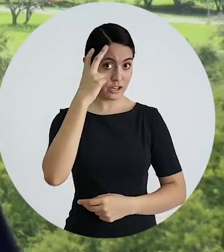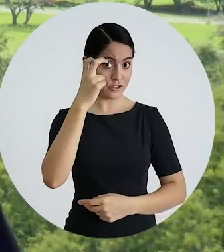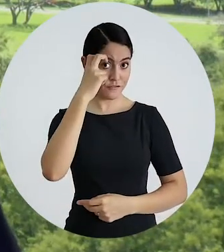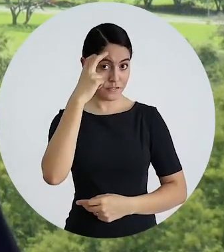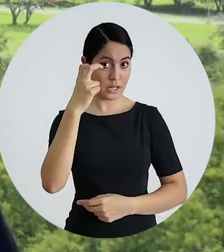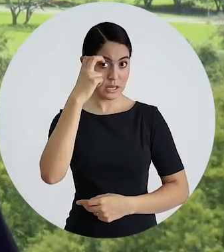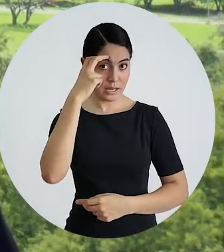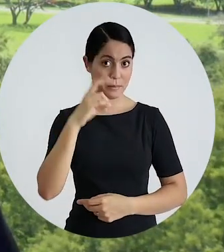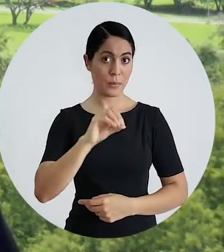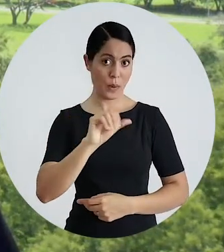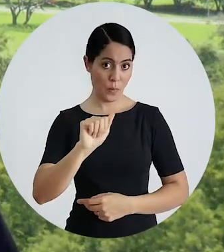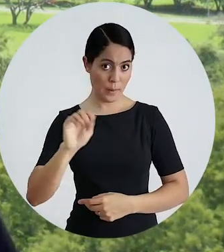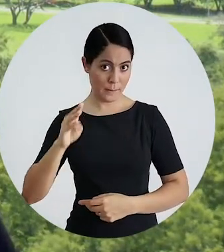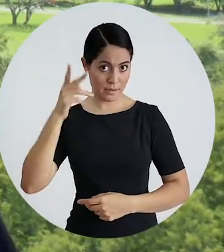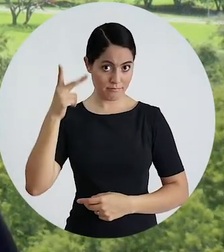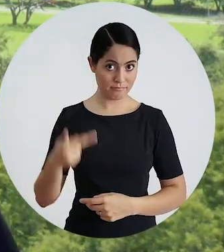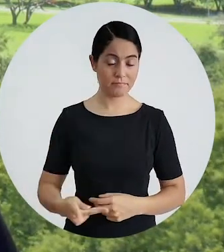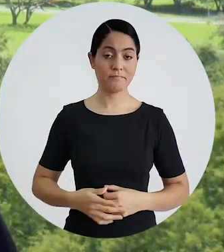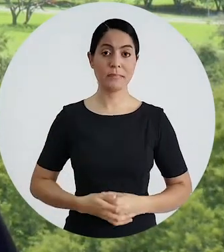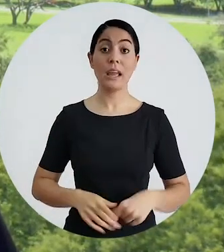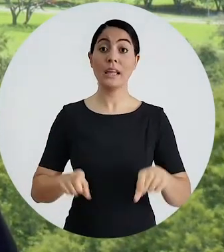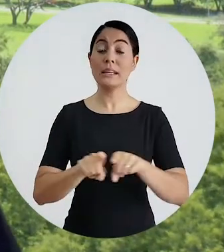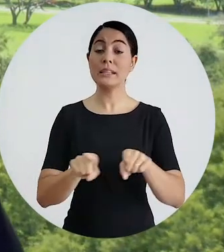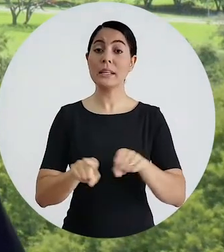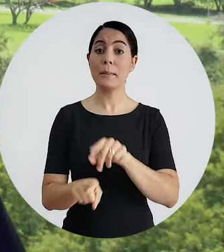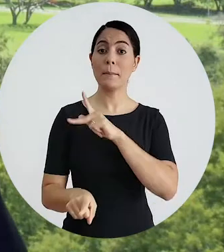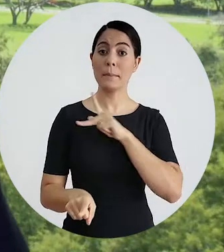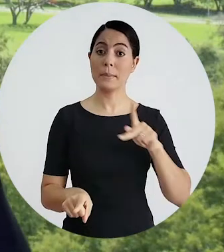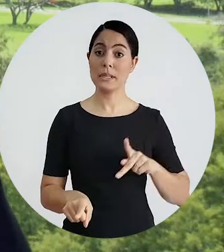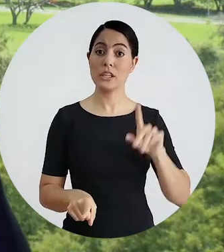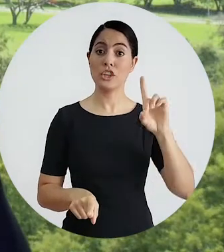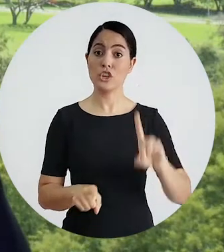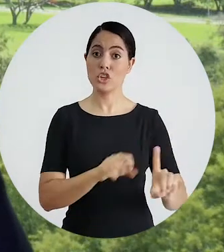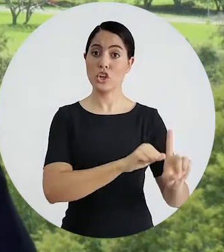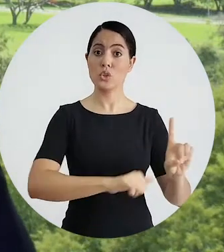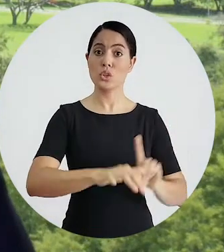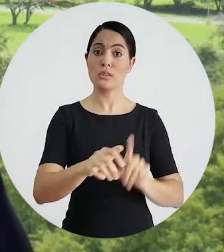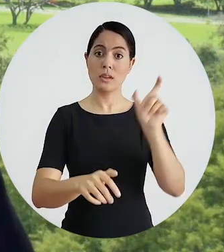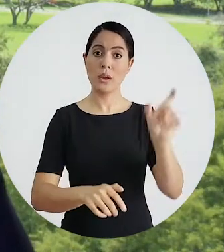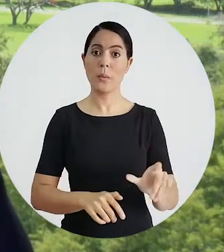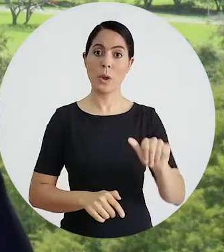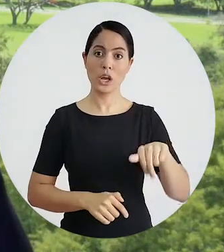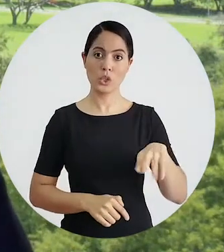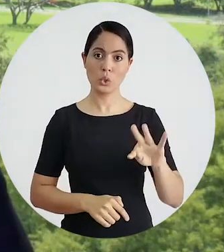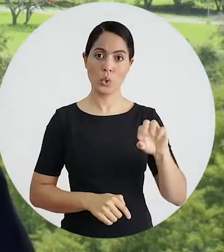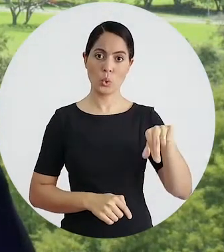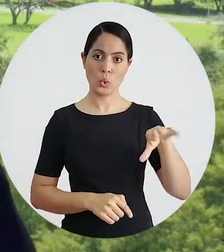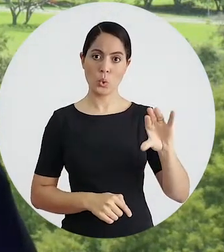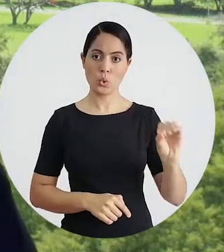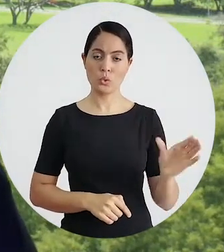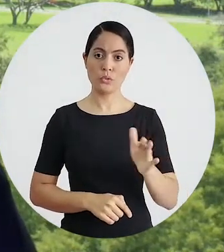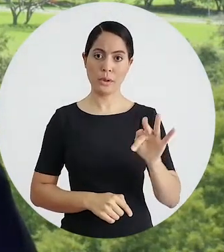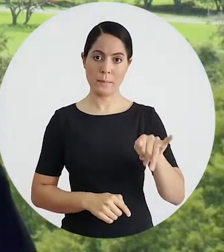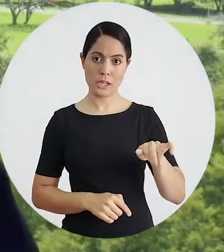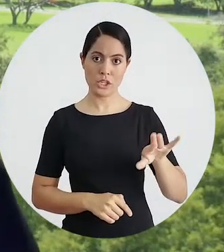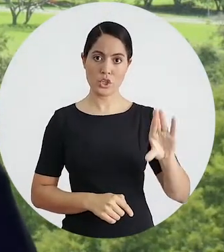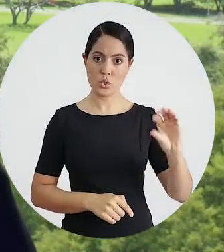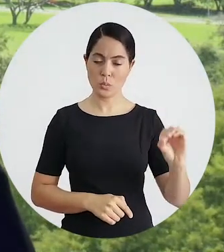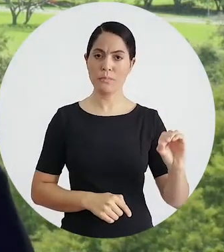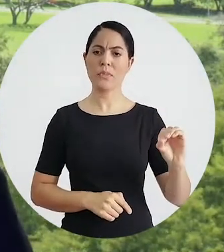da OAB, Felipe Santa Cruz, e o presidente da Comissão Nacional de Direitos Sociais, Antônio Fabrício